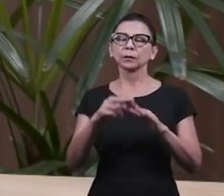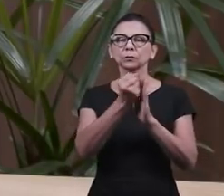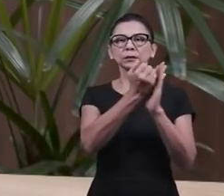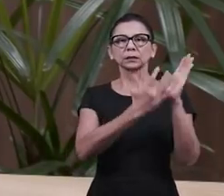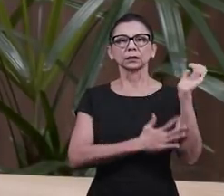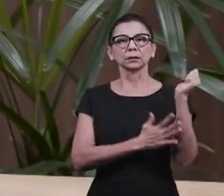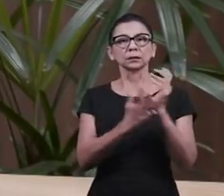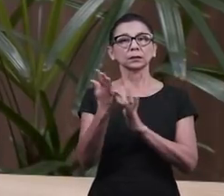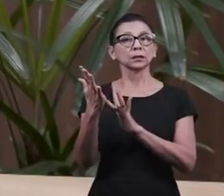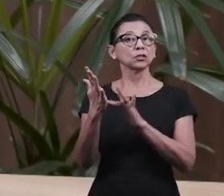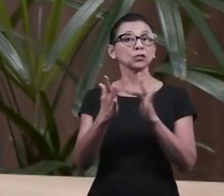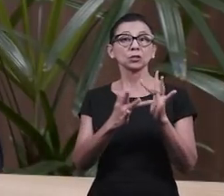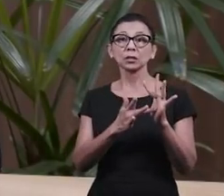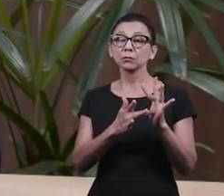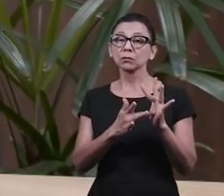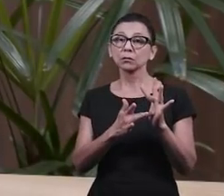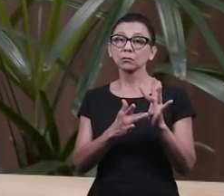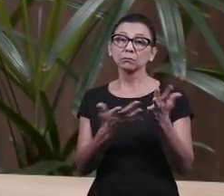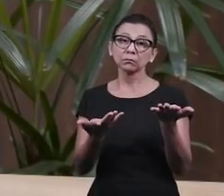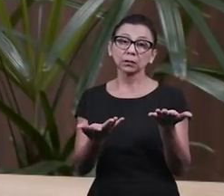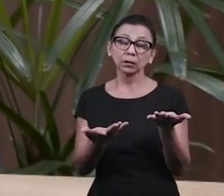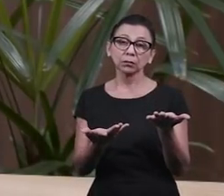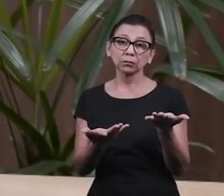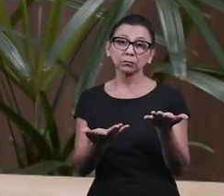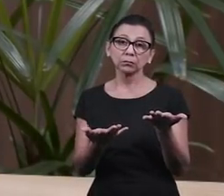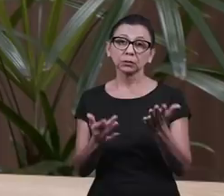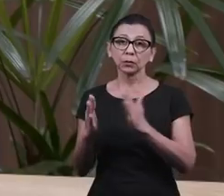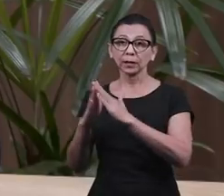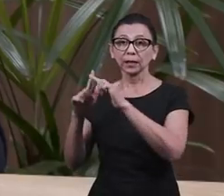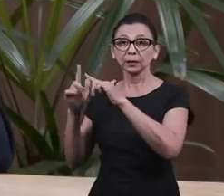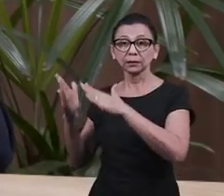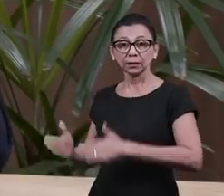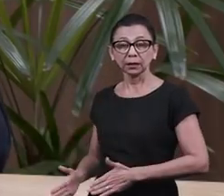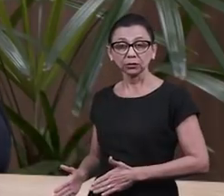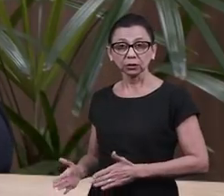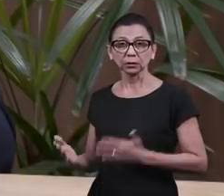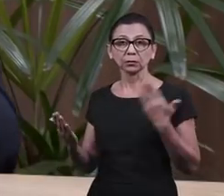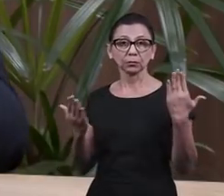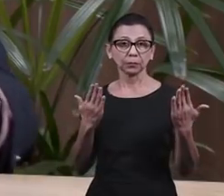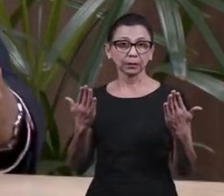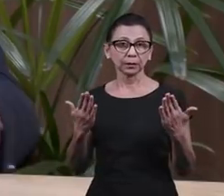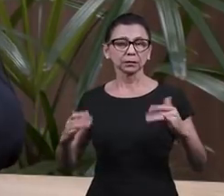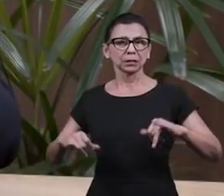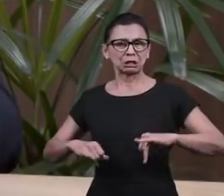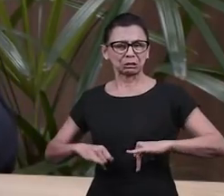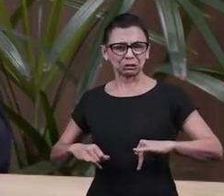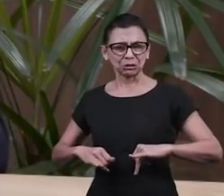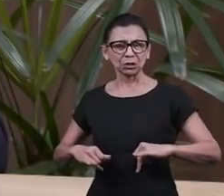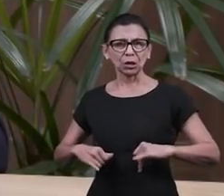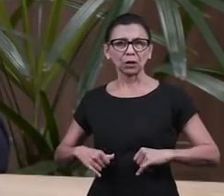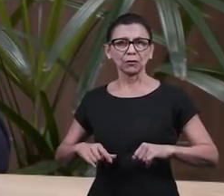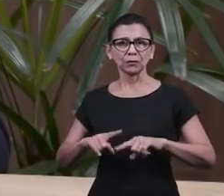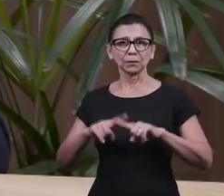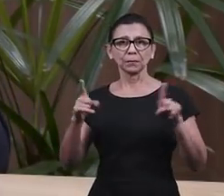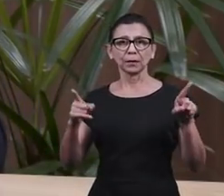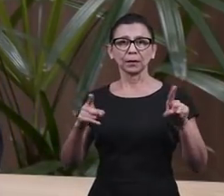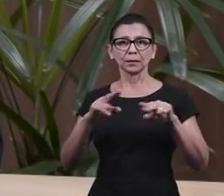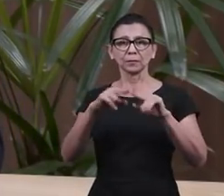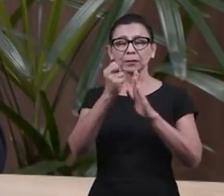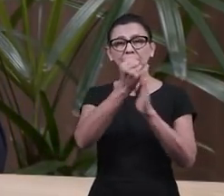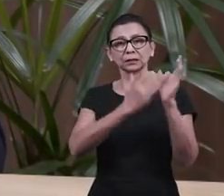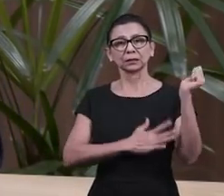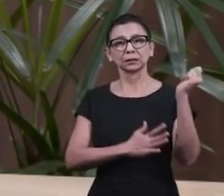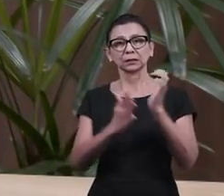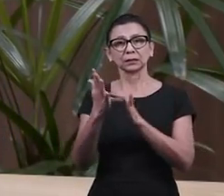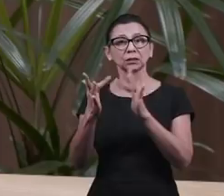Jesus. Então, perece o justo, é a igreja. Somos lavados e remidos pelo sangue de Jesus. Perece